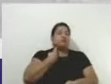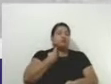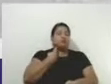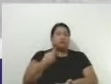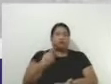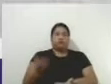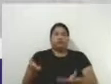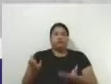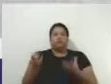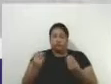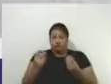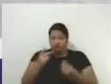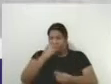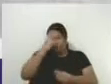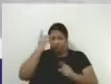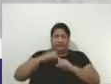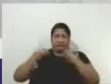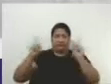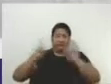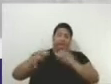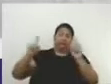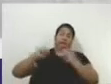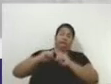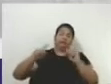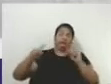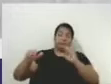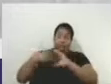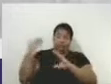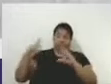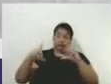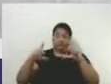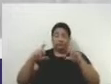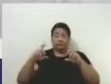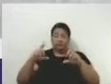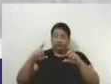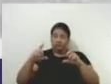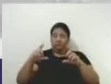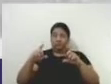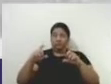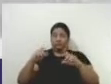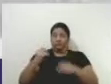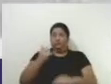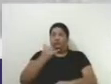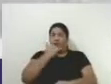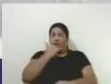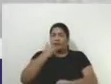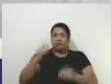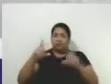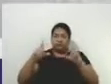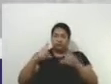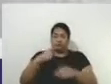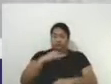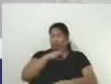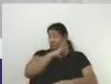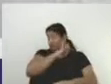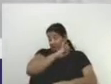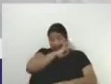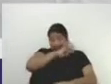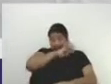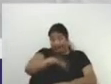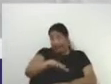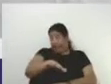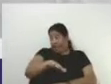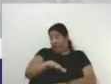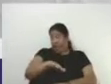fotos, algumas fotos são até, desculpem a expressão, mas nojentas, difíceis de ver, e está